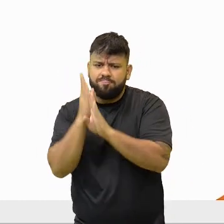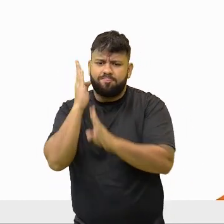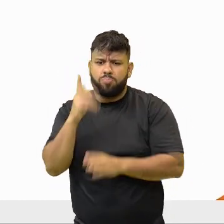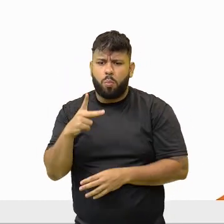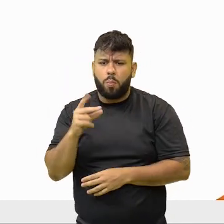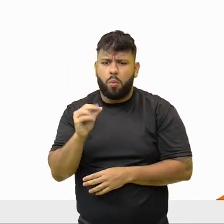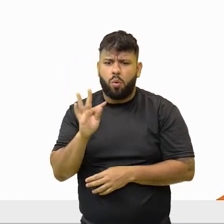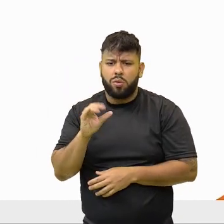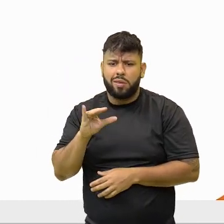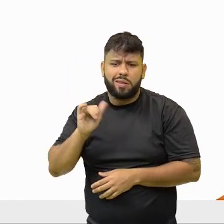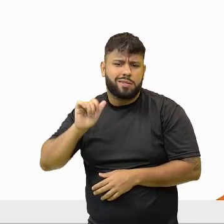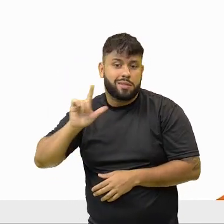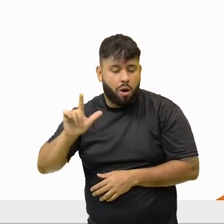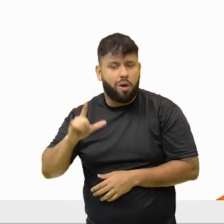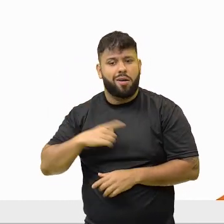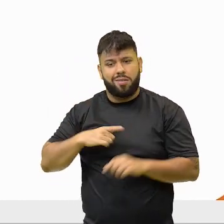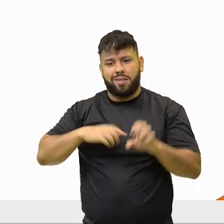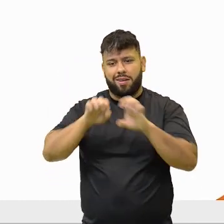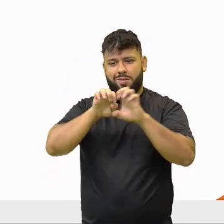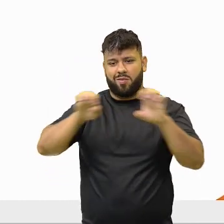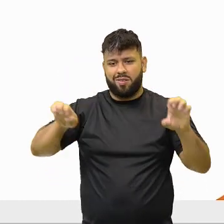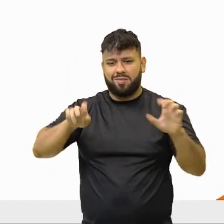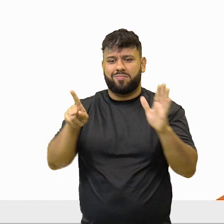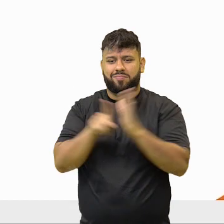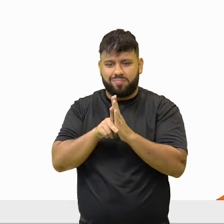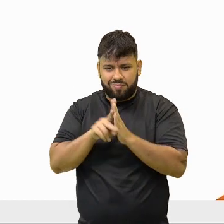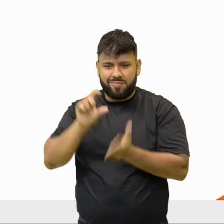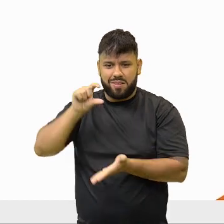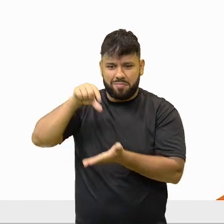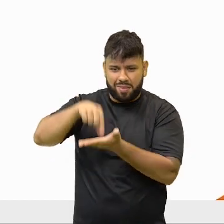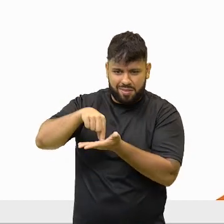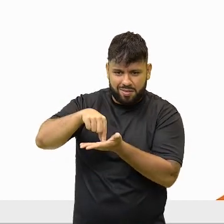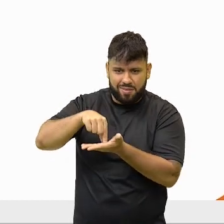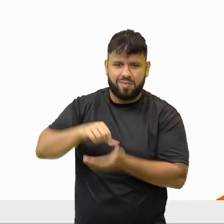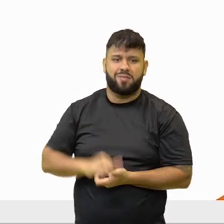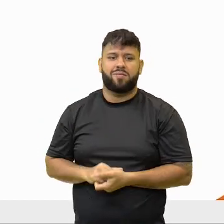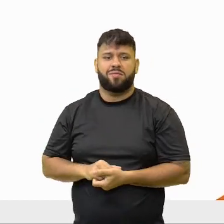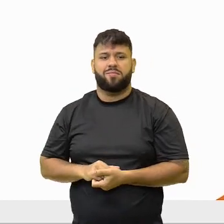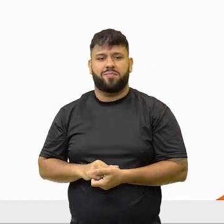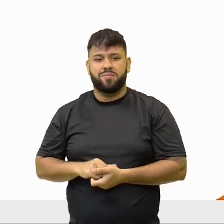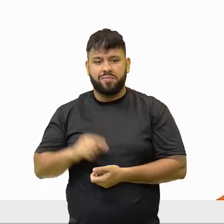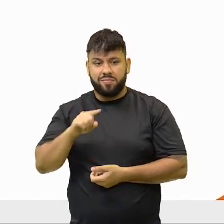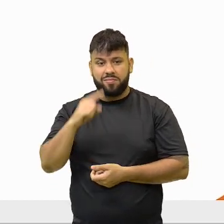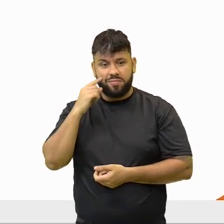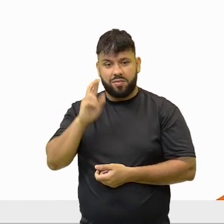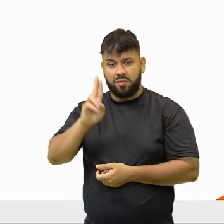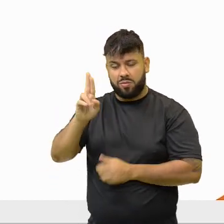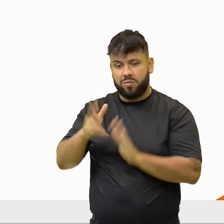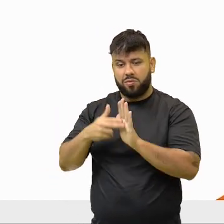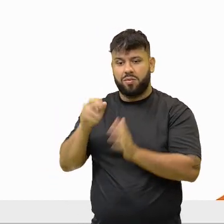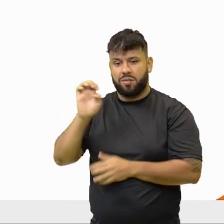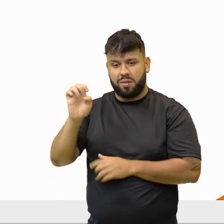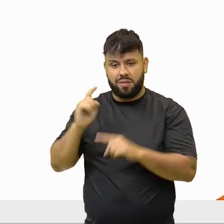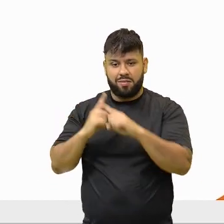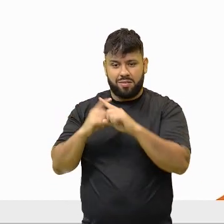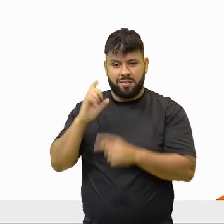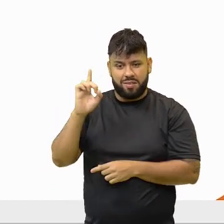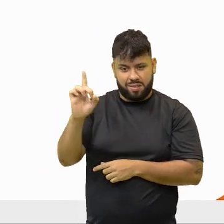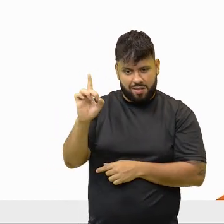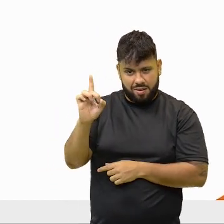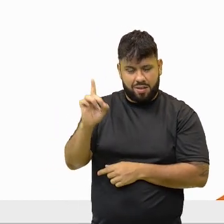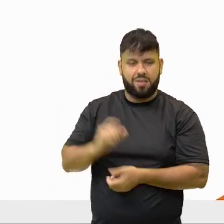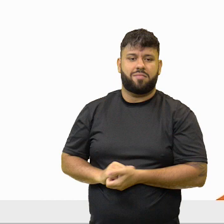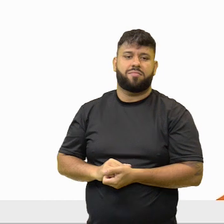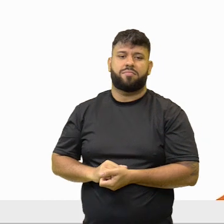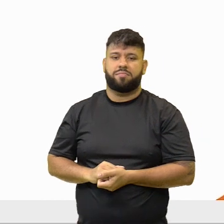equação do capacitor. A diferente potencial DDPU entre as placas de um capacitor sempre vai ser o campo elétrico multiplicado pela distância